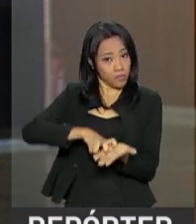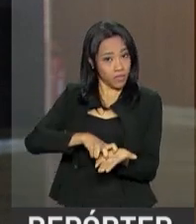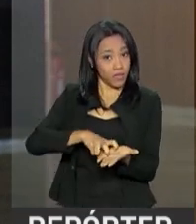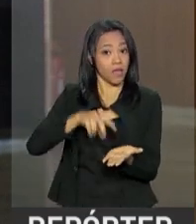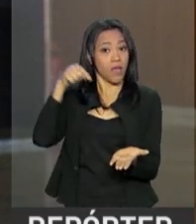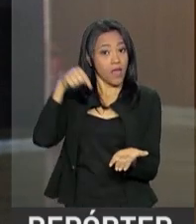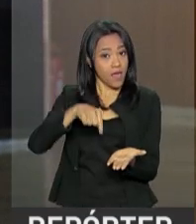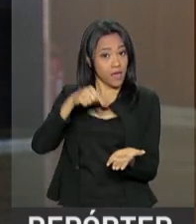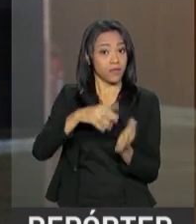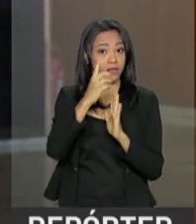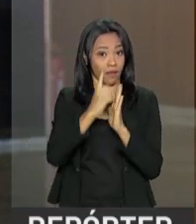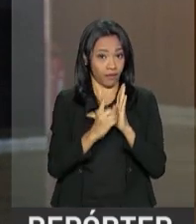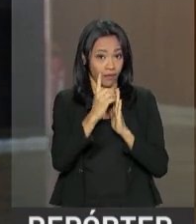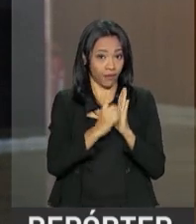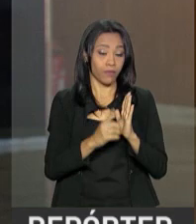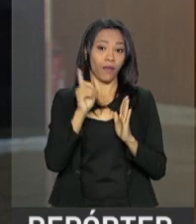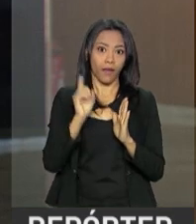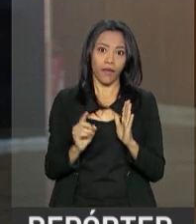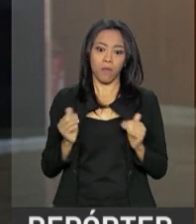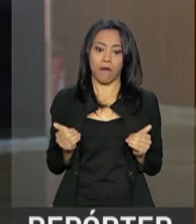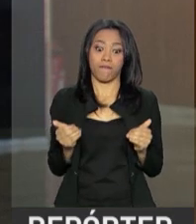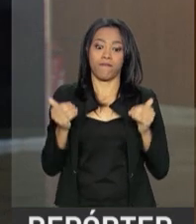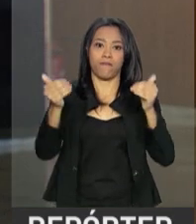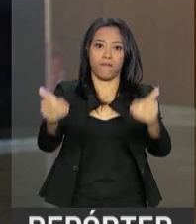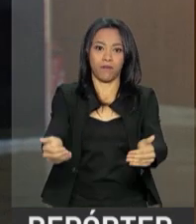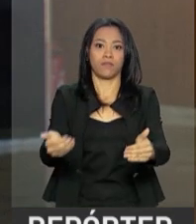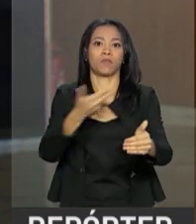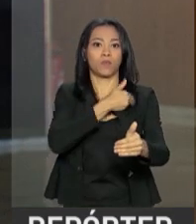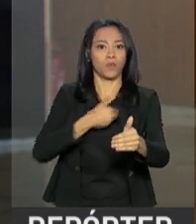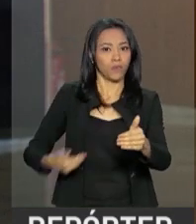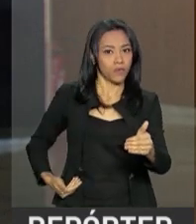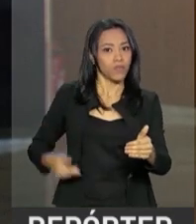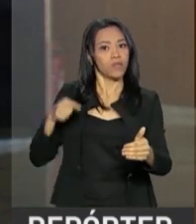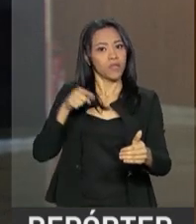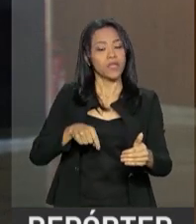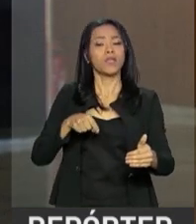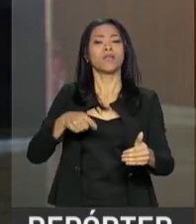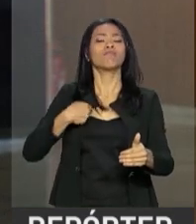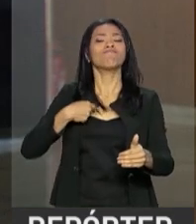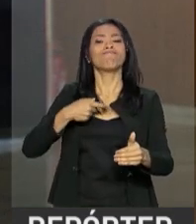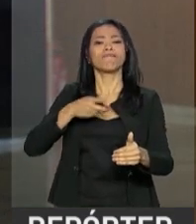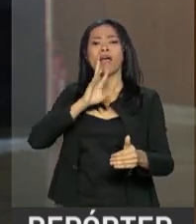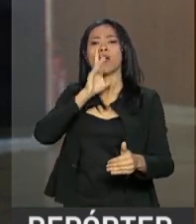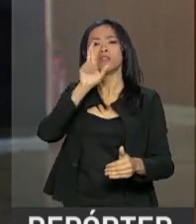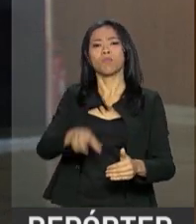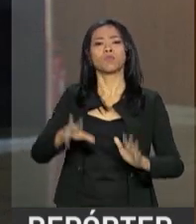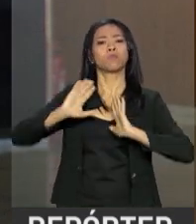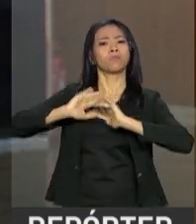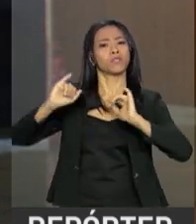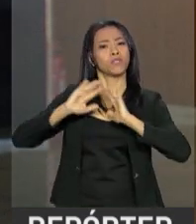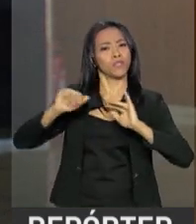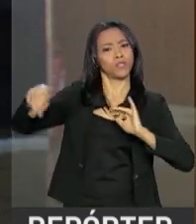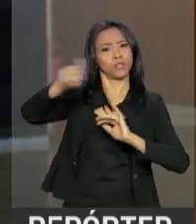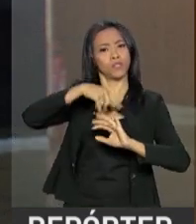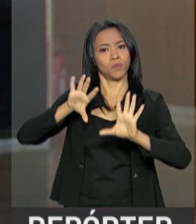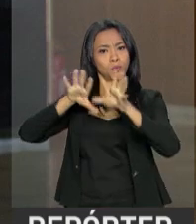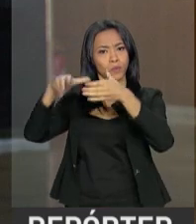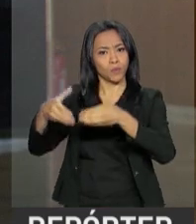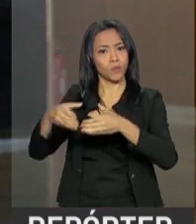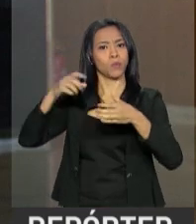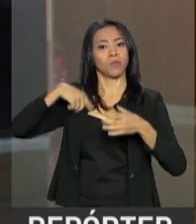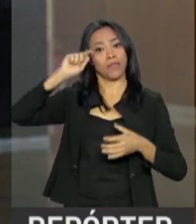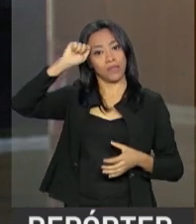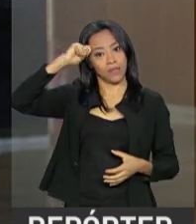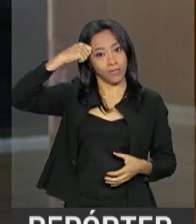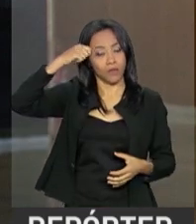medida é considerada um avanço para o governo e atende a uma pauta de reivindicações do movimento negro para a